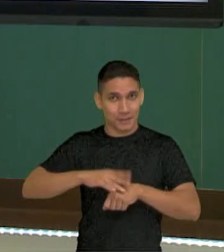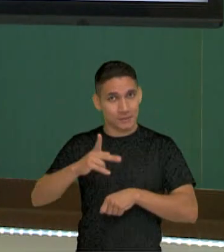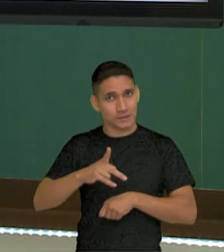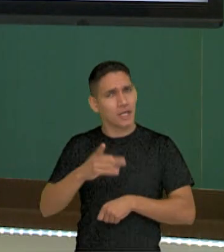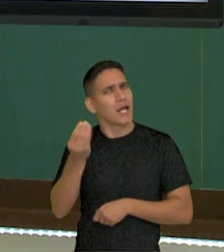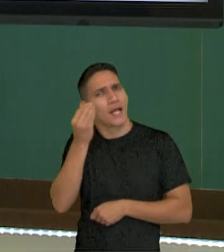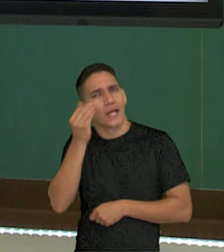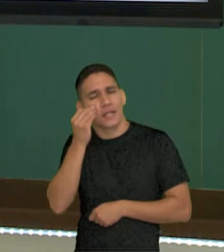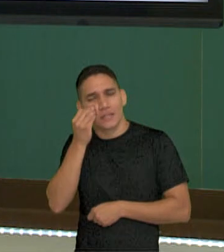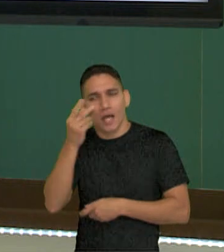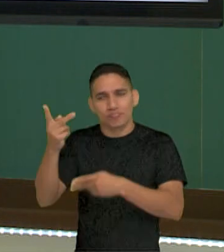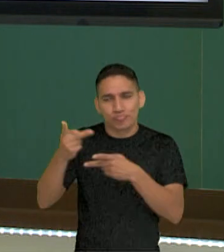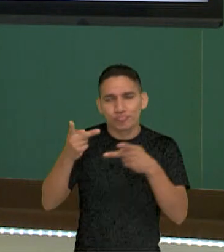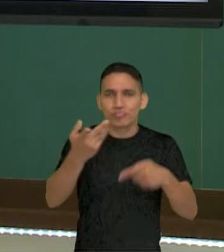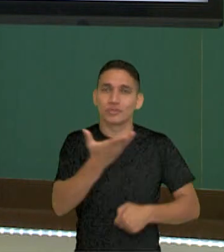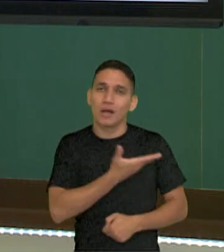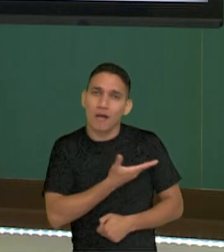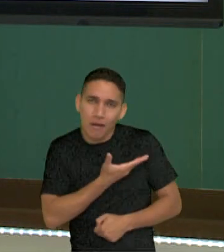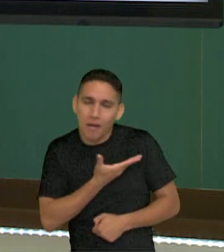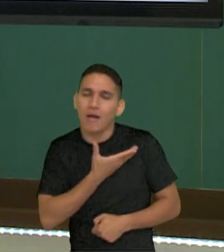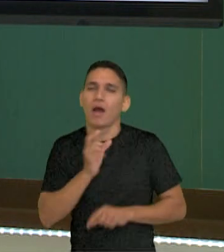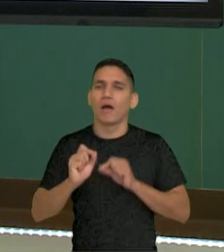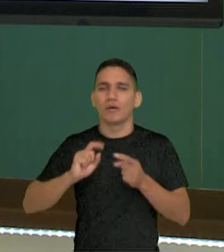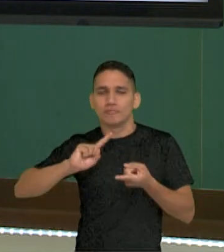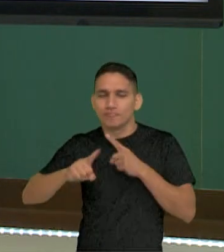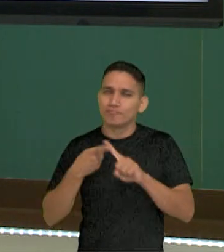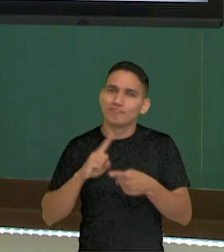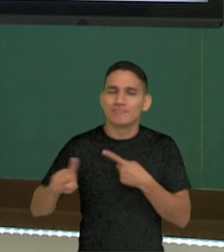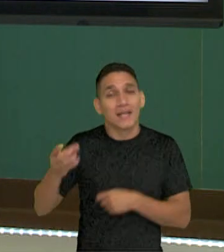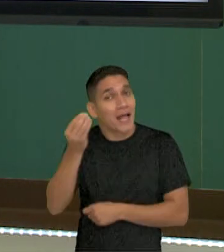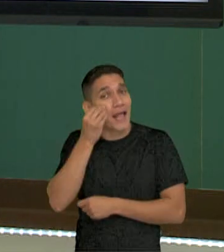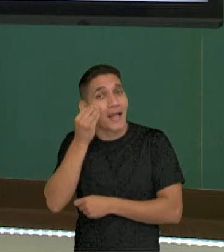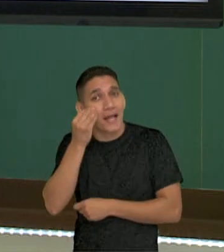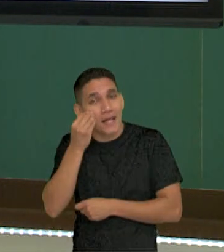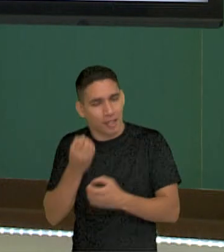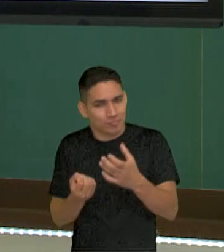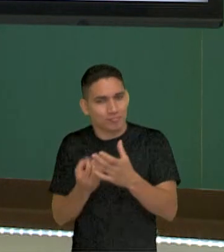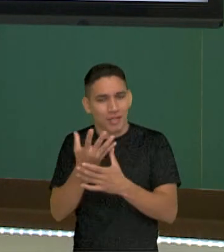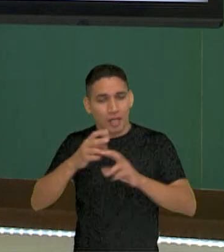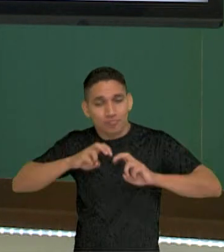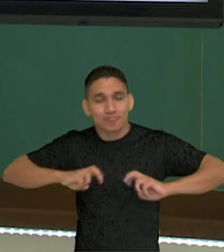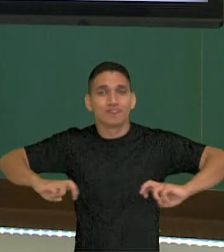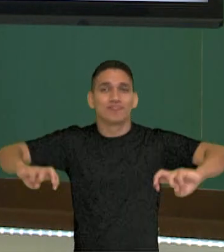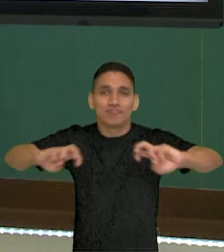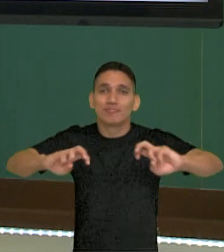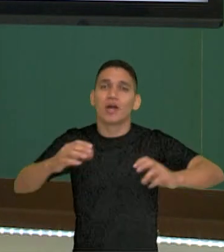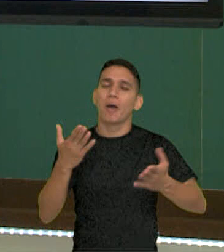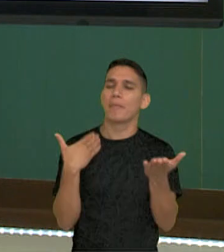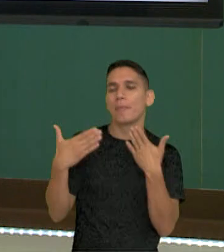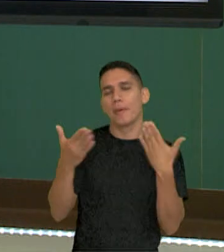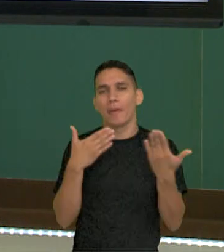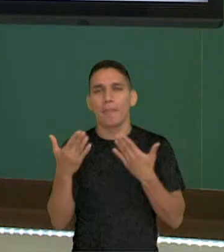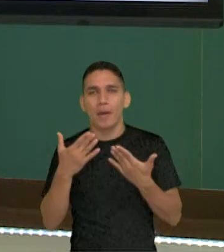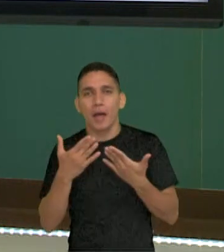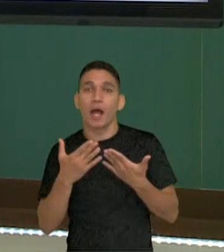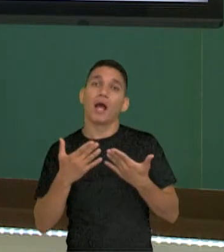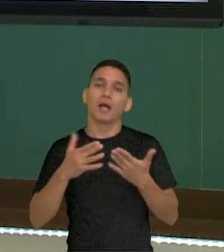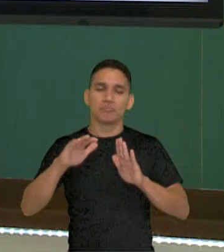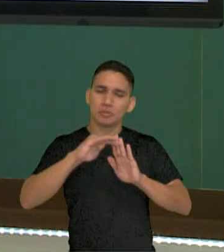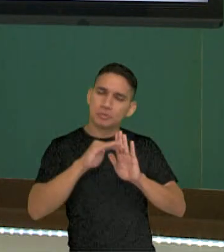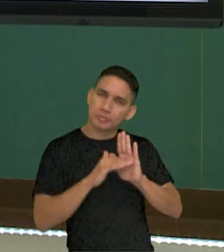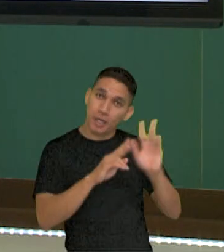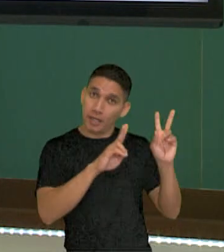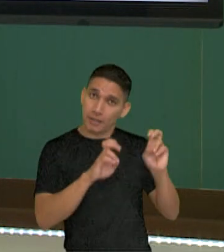os amigos, os colegas, né, para tentar, né, fazer uma mesa redonda, elaborar um tema